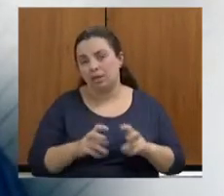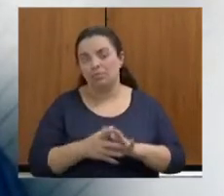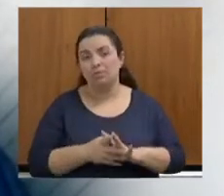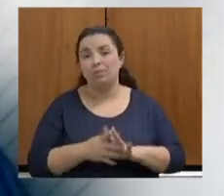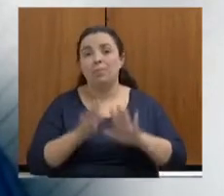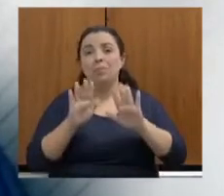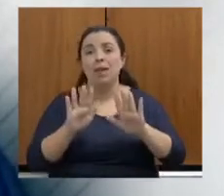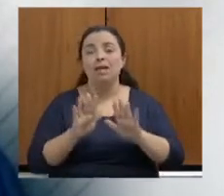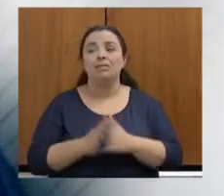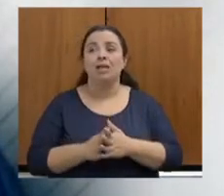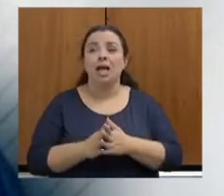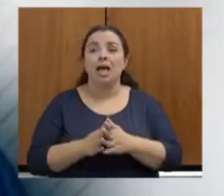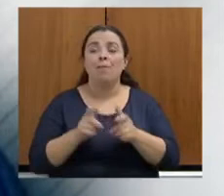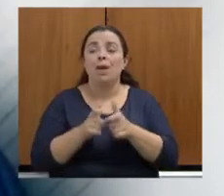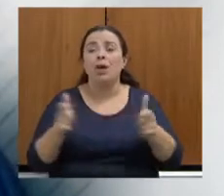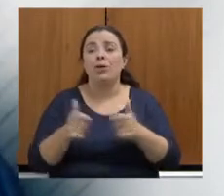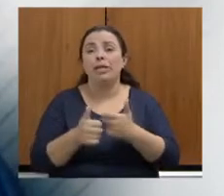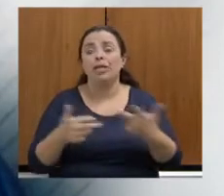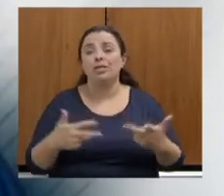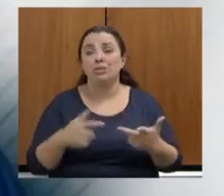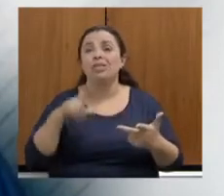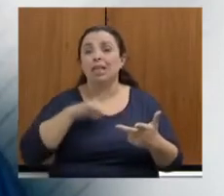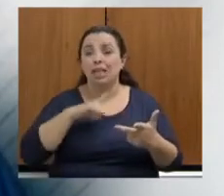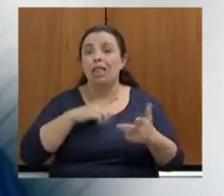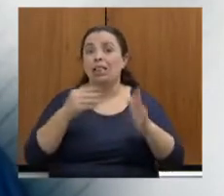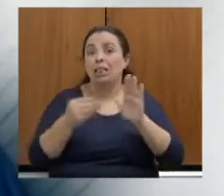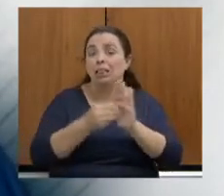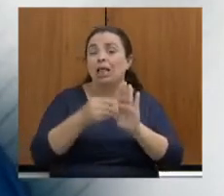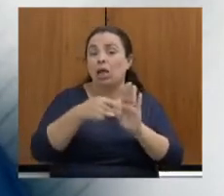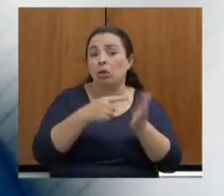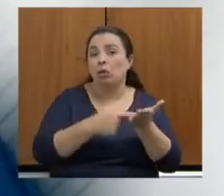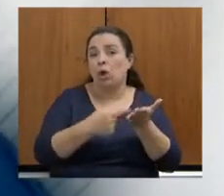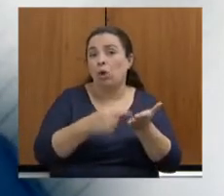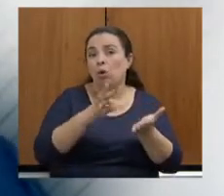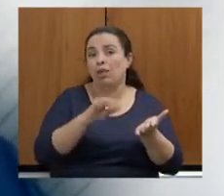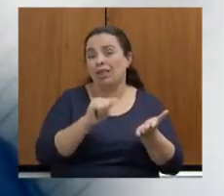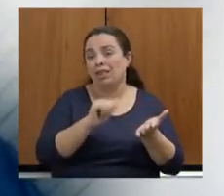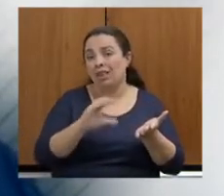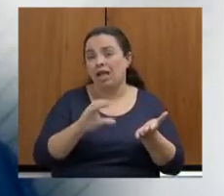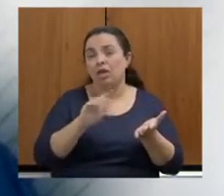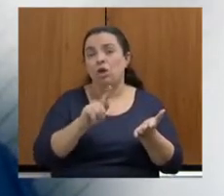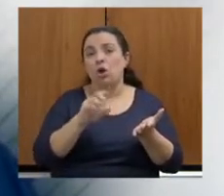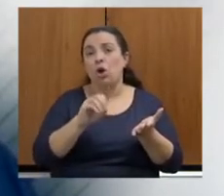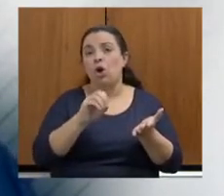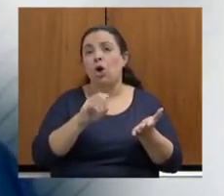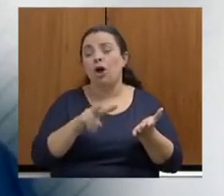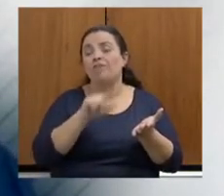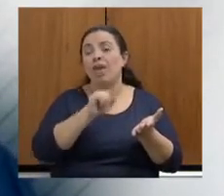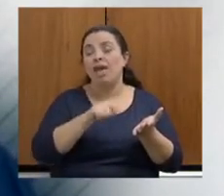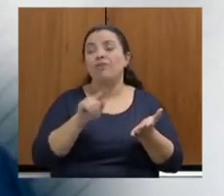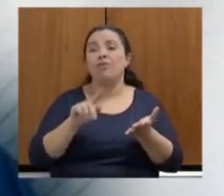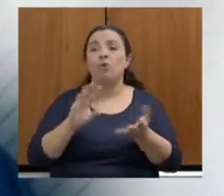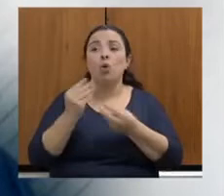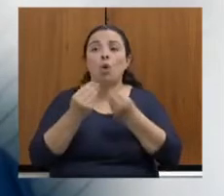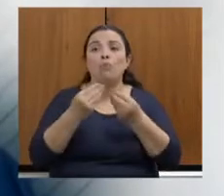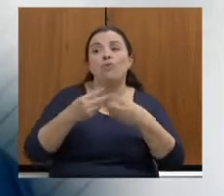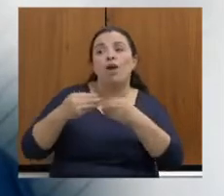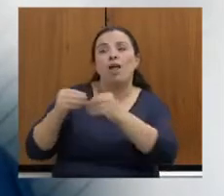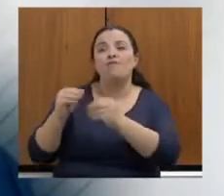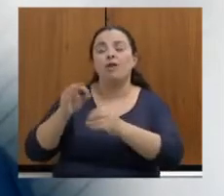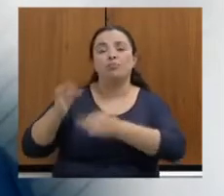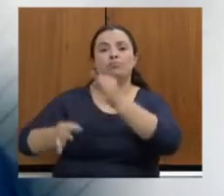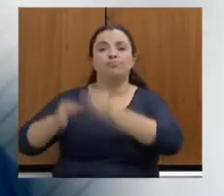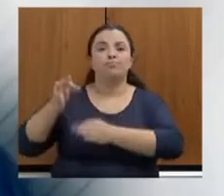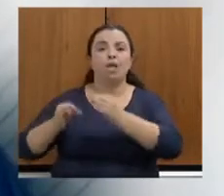terminaram judicializadas judicializadas na 12ª vara federal vara que já vinha